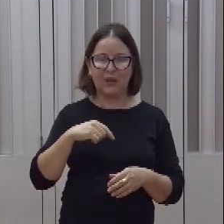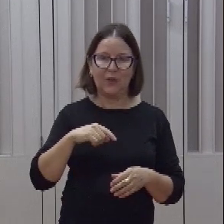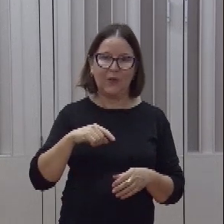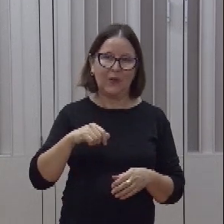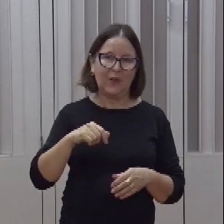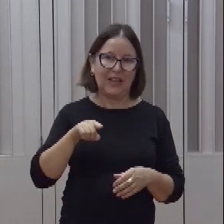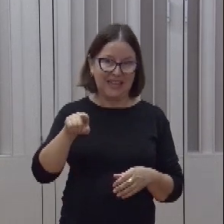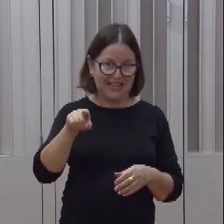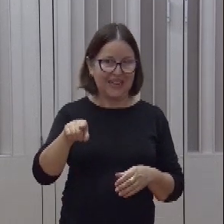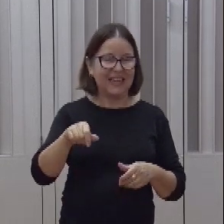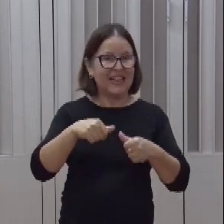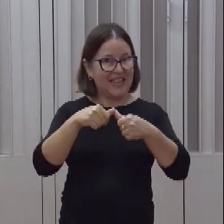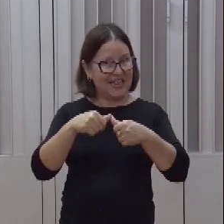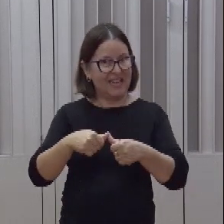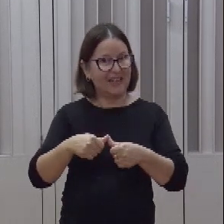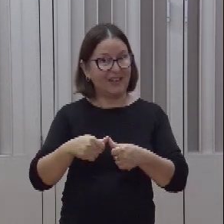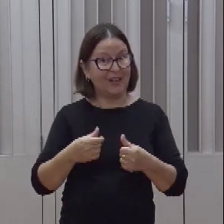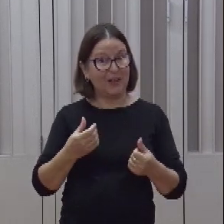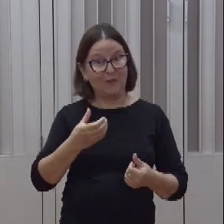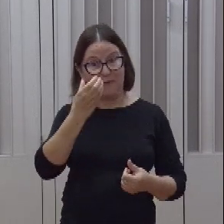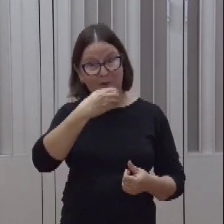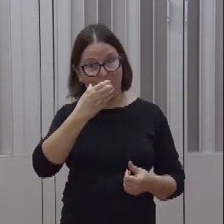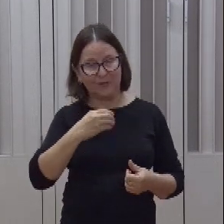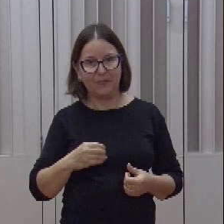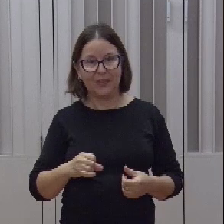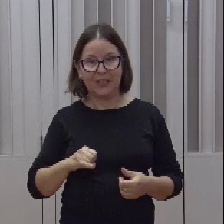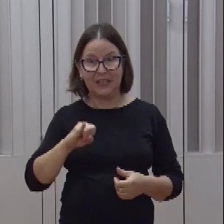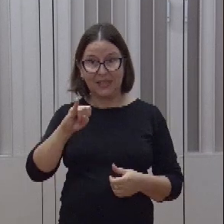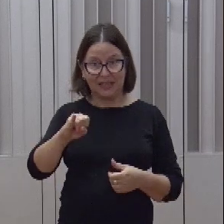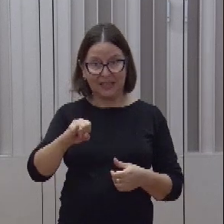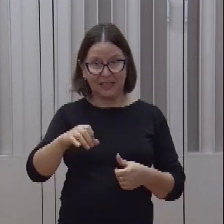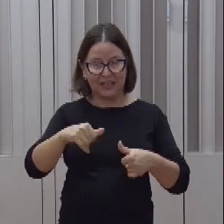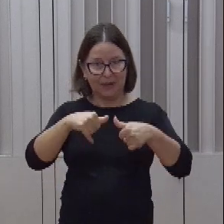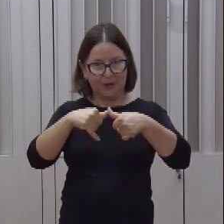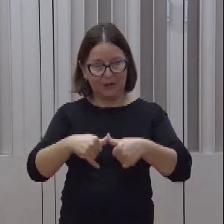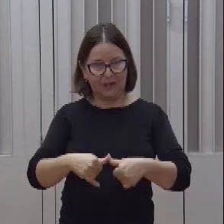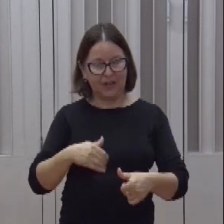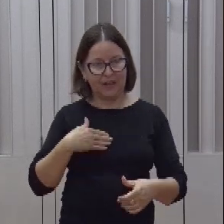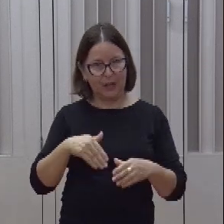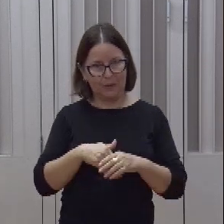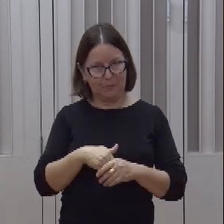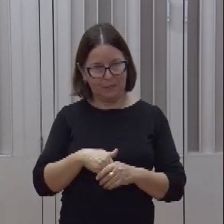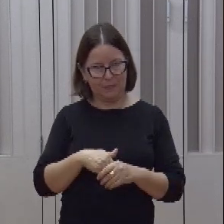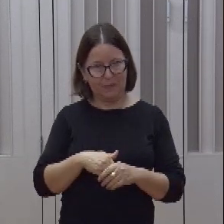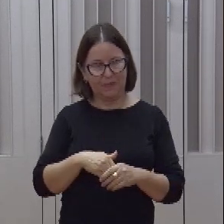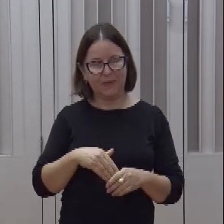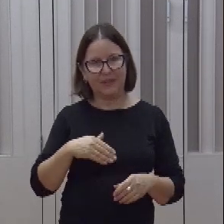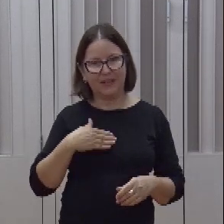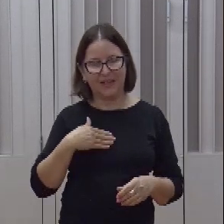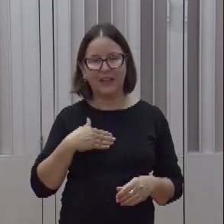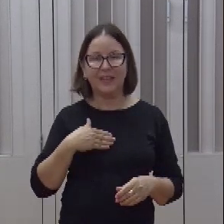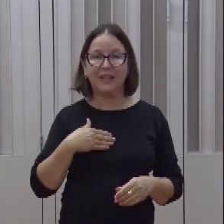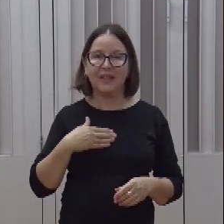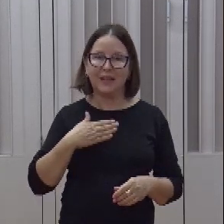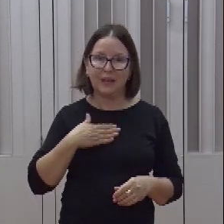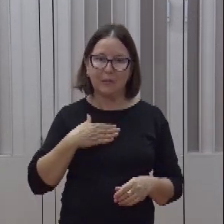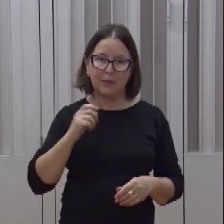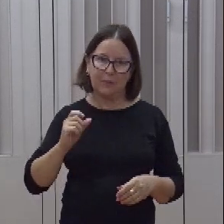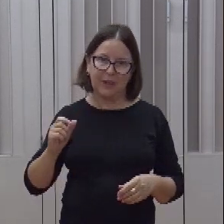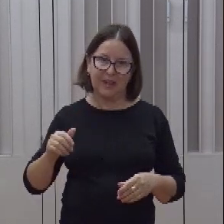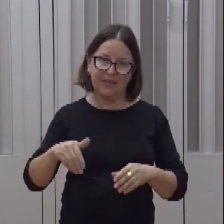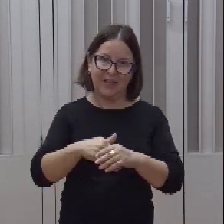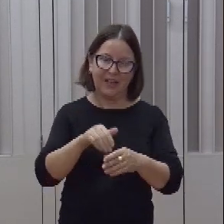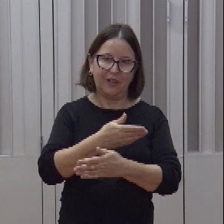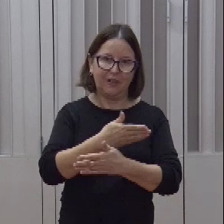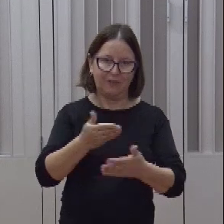7. Se permanecerdes em mim e as minhas palavras permanecerem em vós, pedireis o que quiserdes e